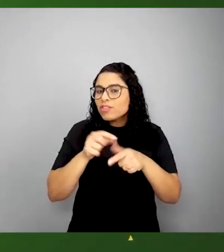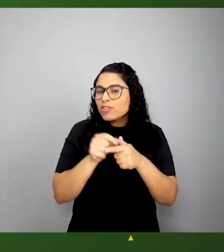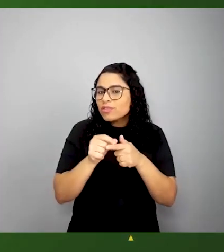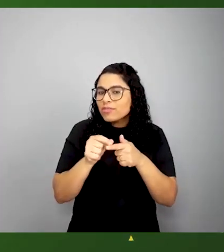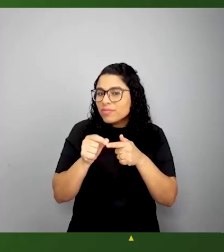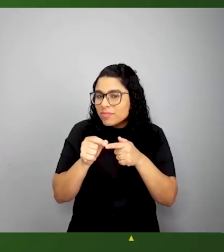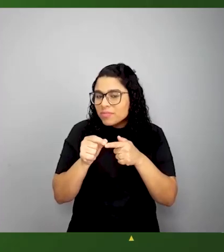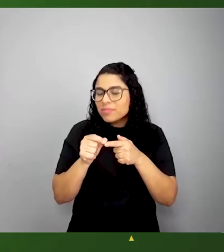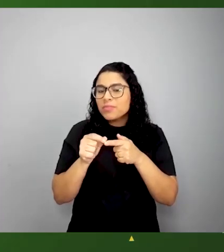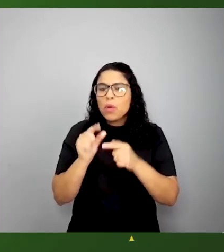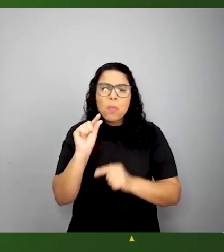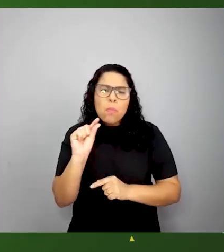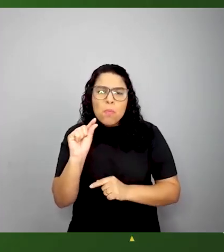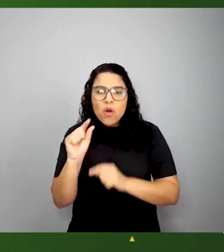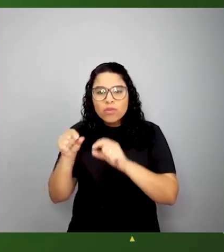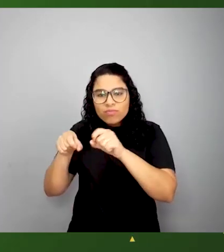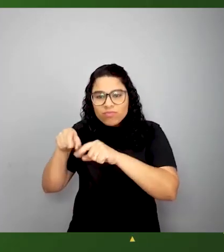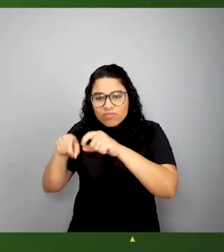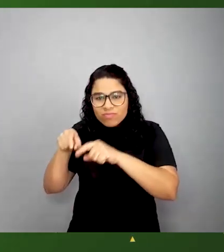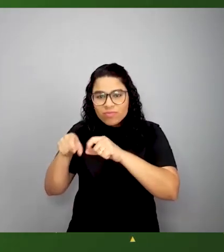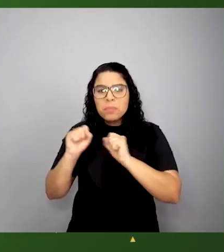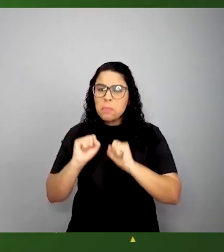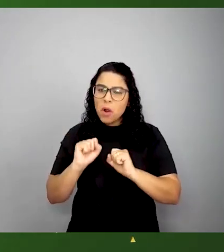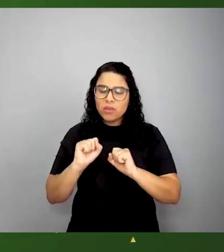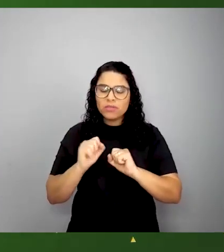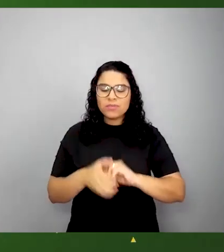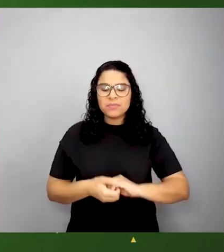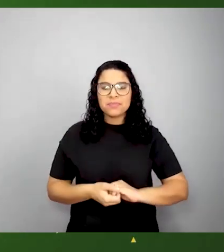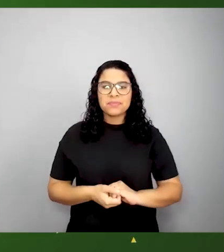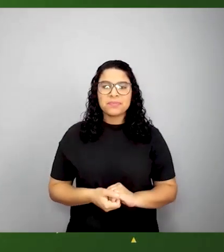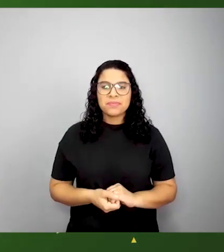ervilha, um pouquinho só de semente, tá?